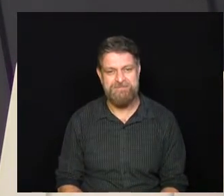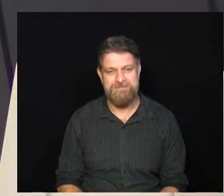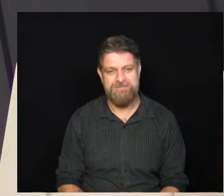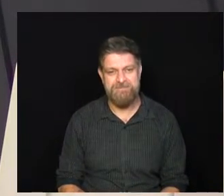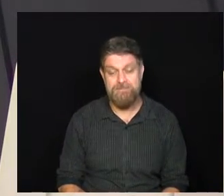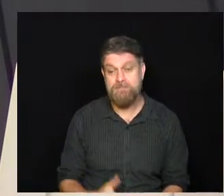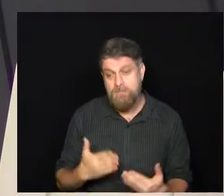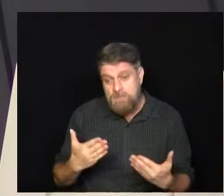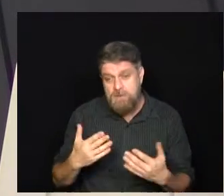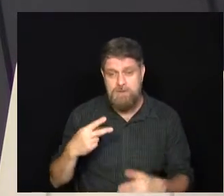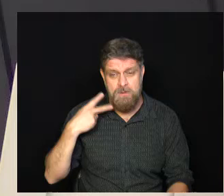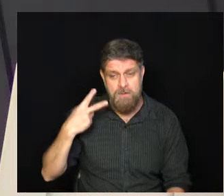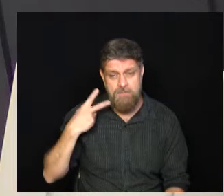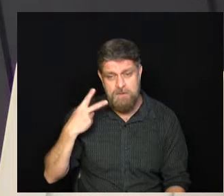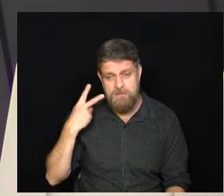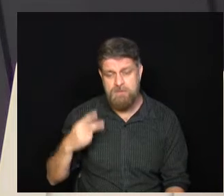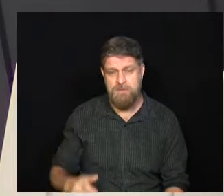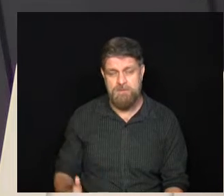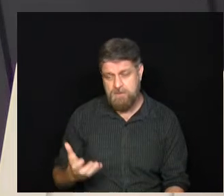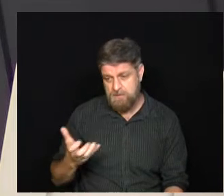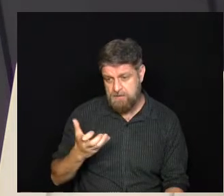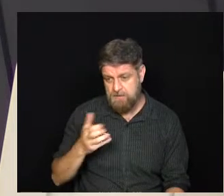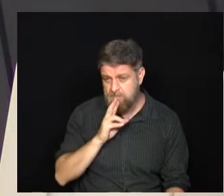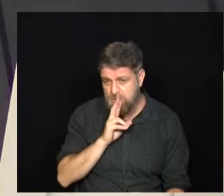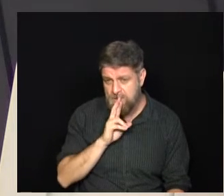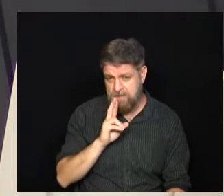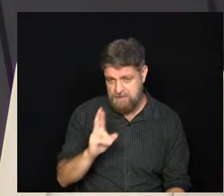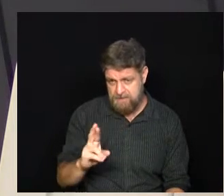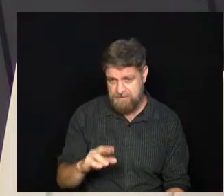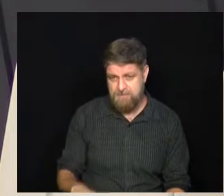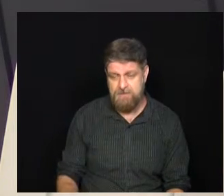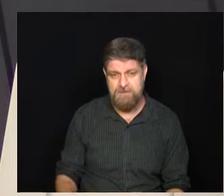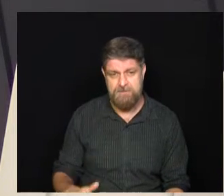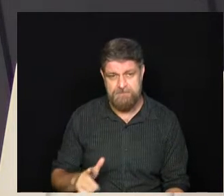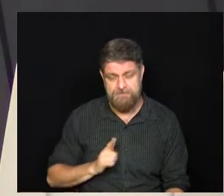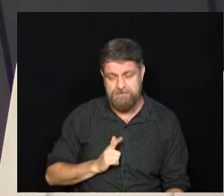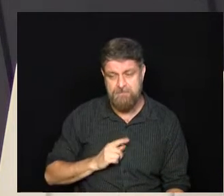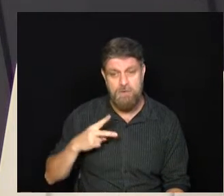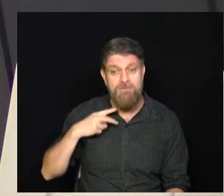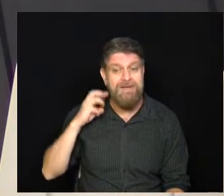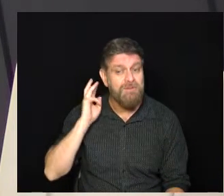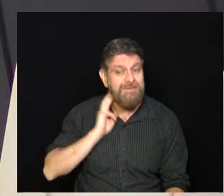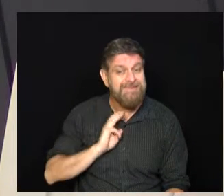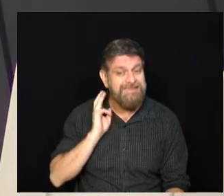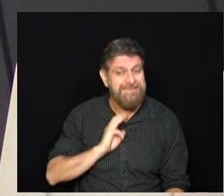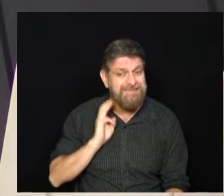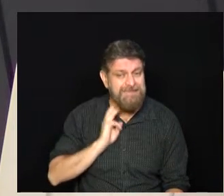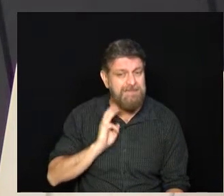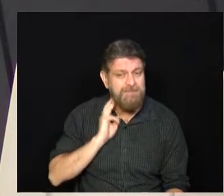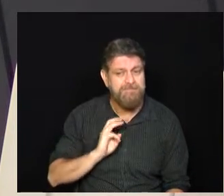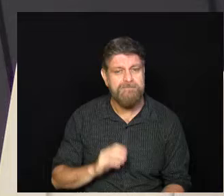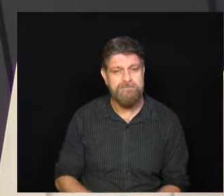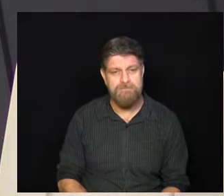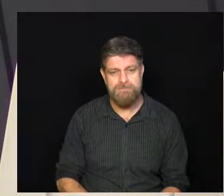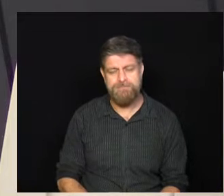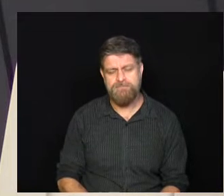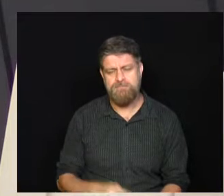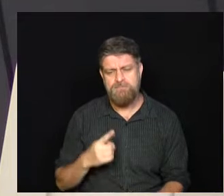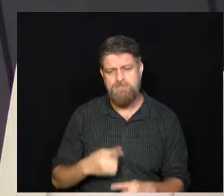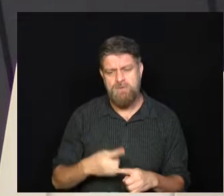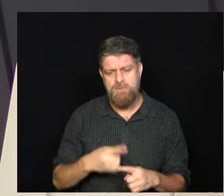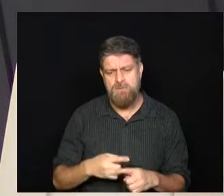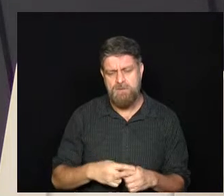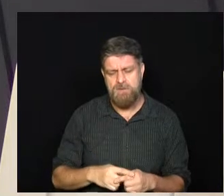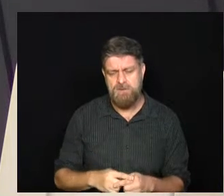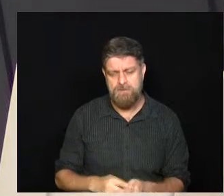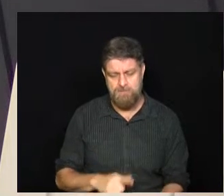Então, vereador, dando início, então, às questões passadas pelo vereador Cecílio, em relação à queda de repasses